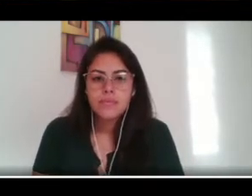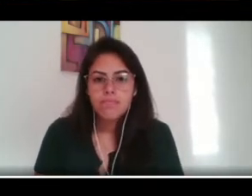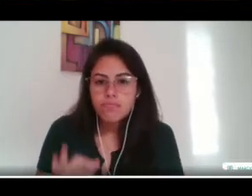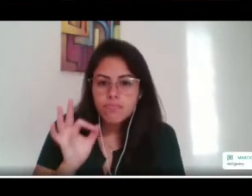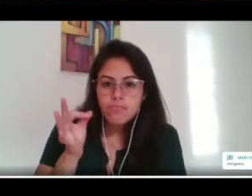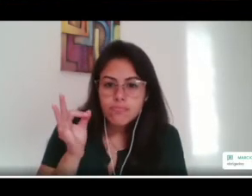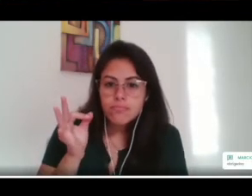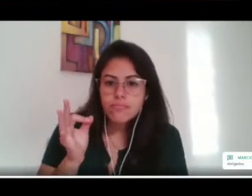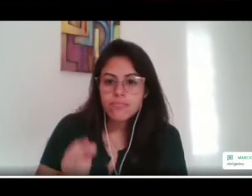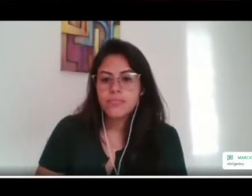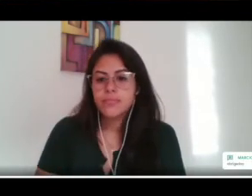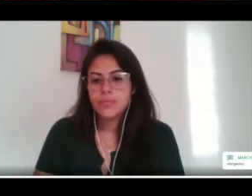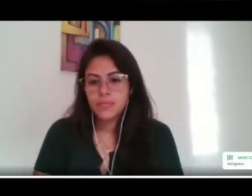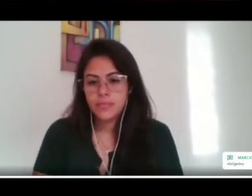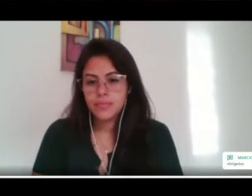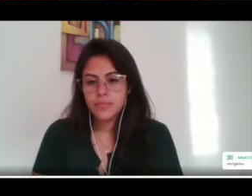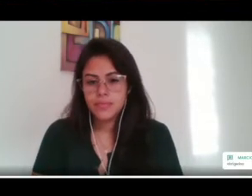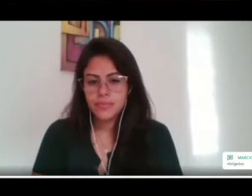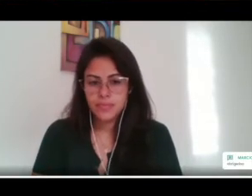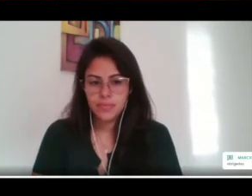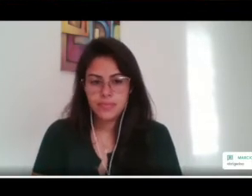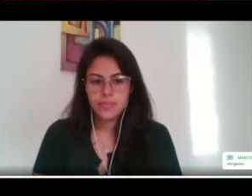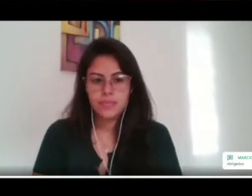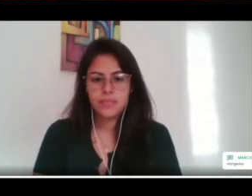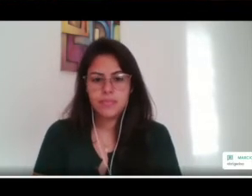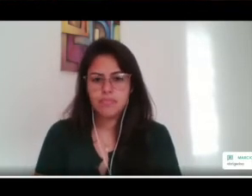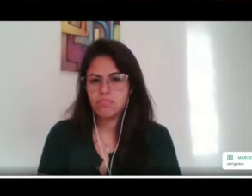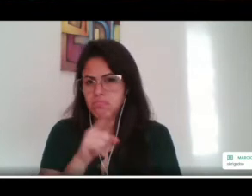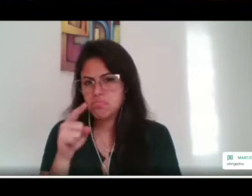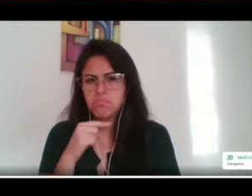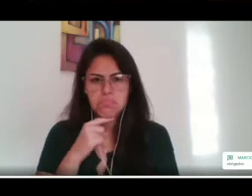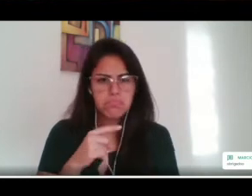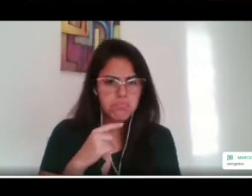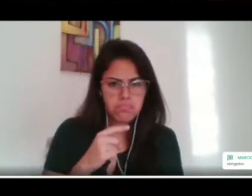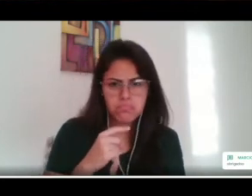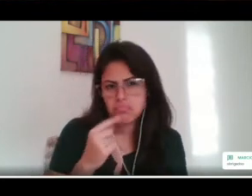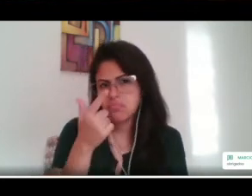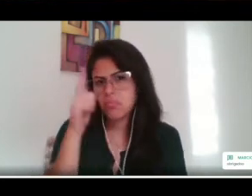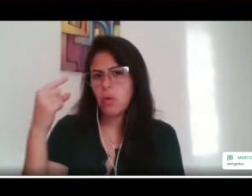Alguém tem alguma outra pergunta ou eu posso ir para o próximo?